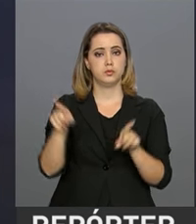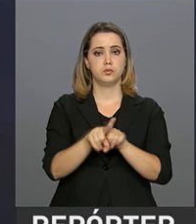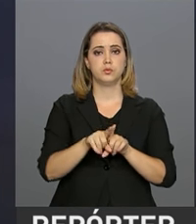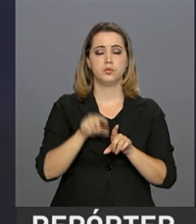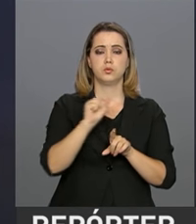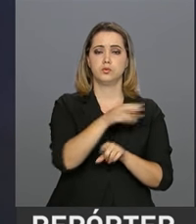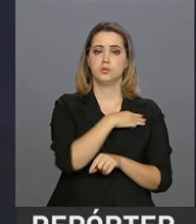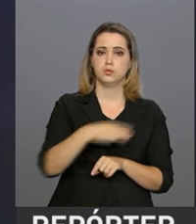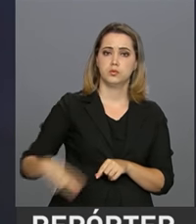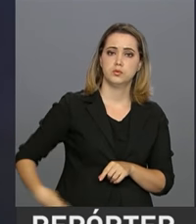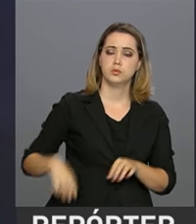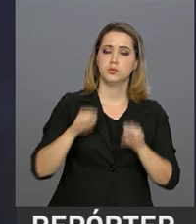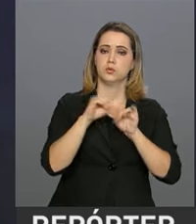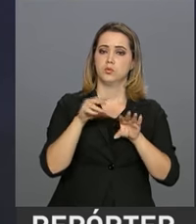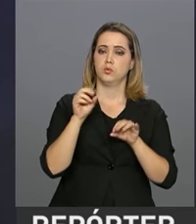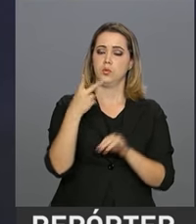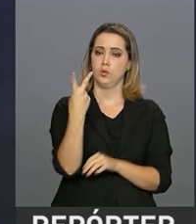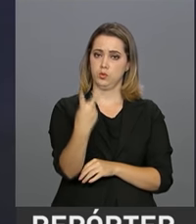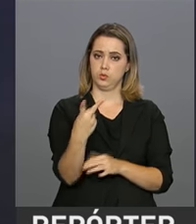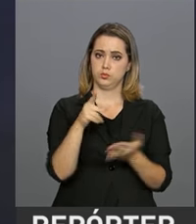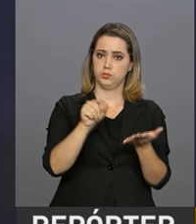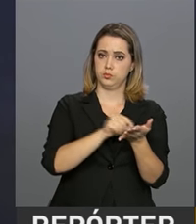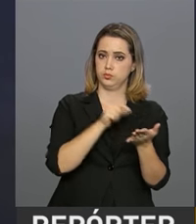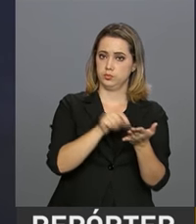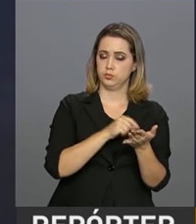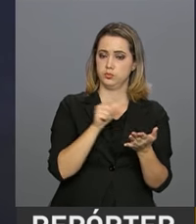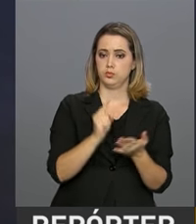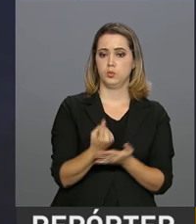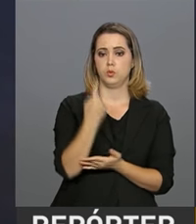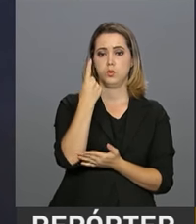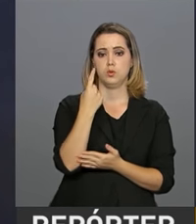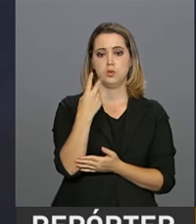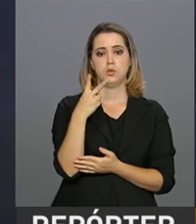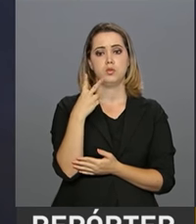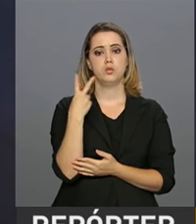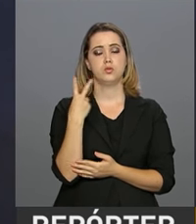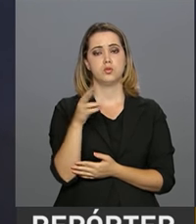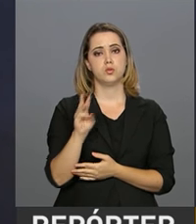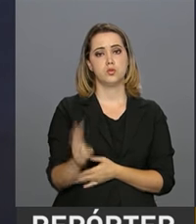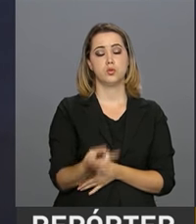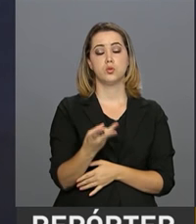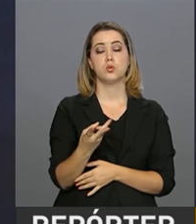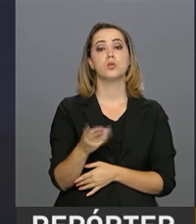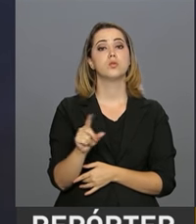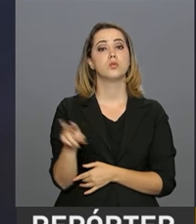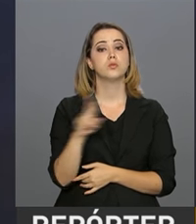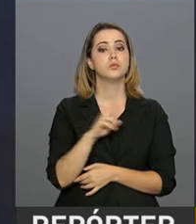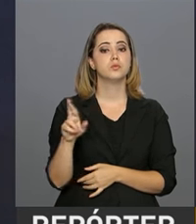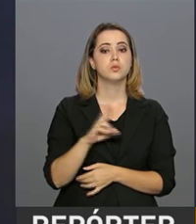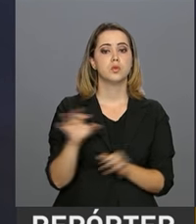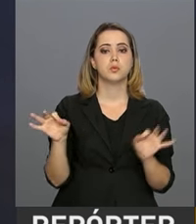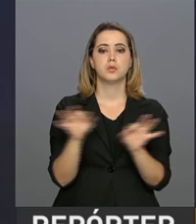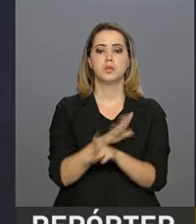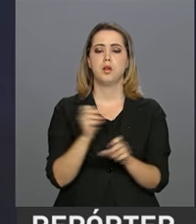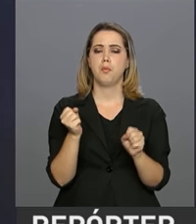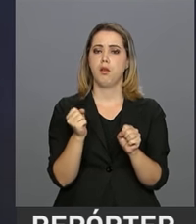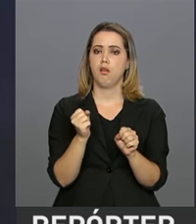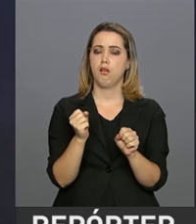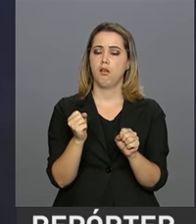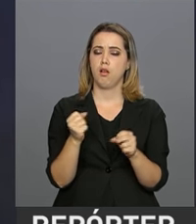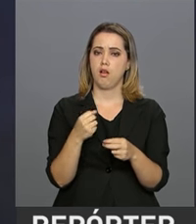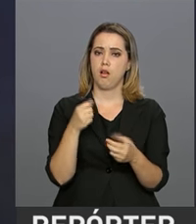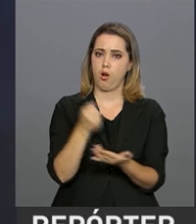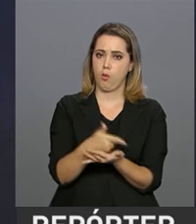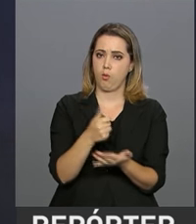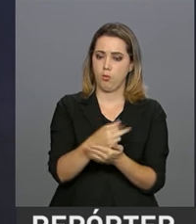Mendonça Filho, assinaram 2 termos de liberação de recursos, um deles de R$ 2.100.000, para finalizar a compra e a instalação